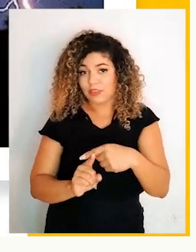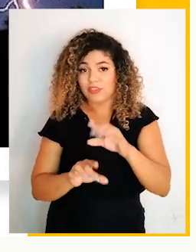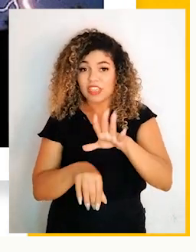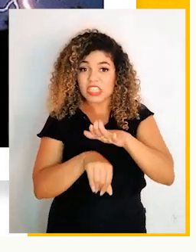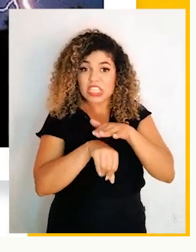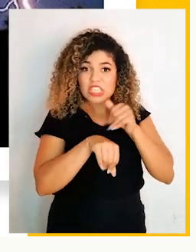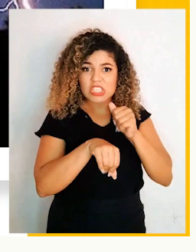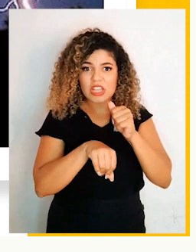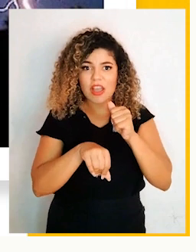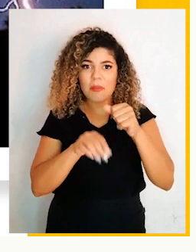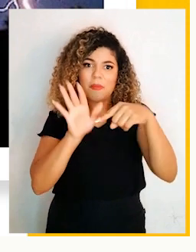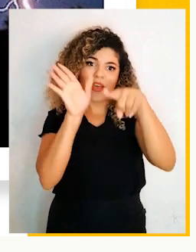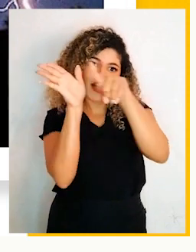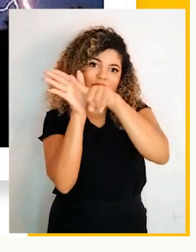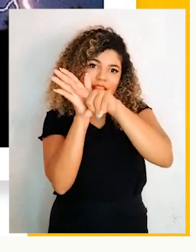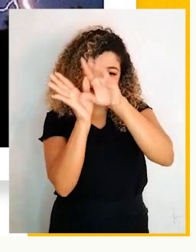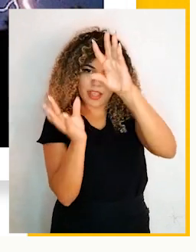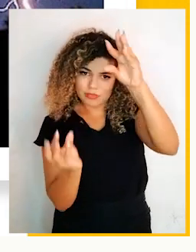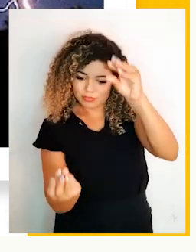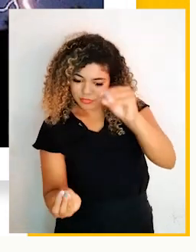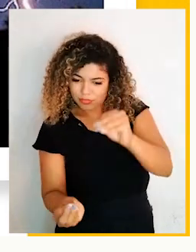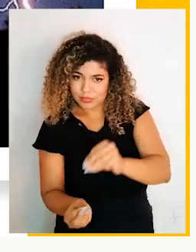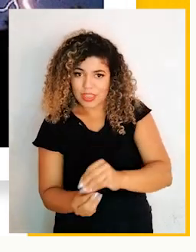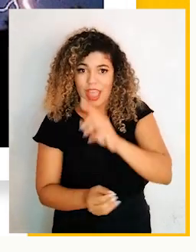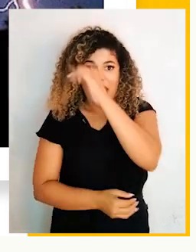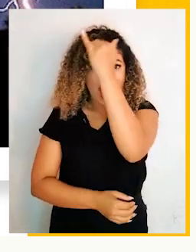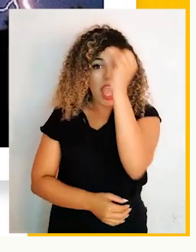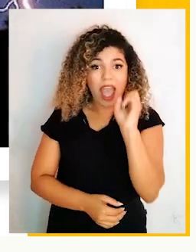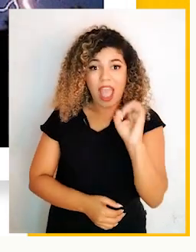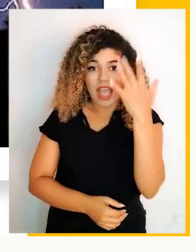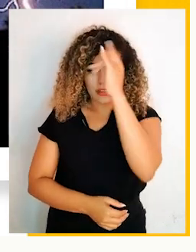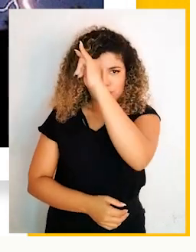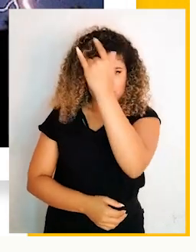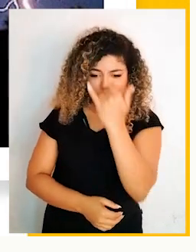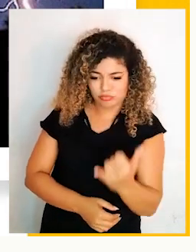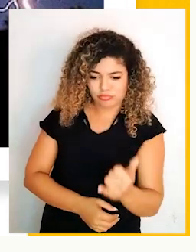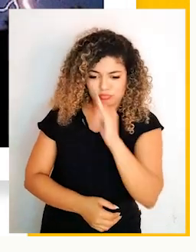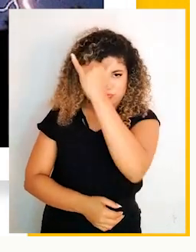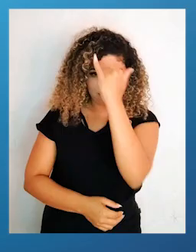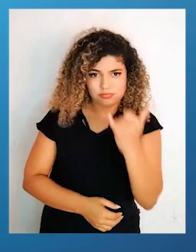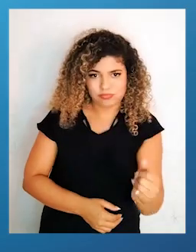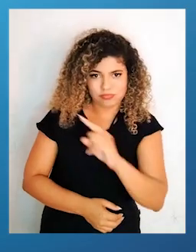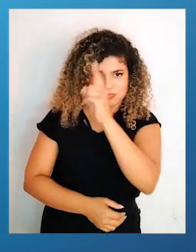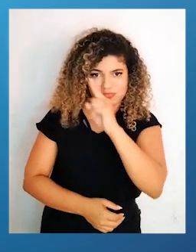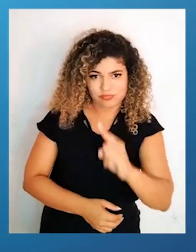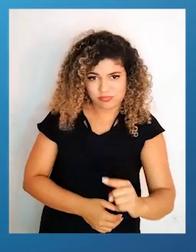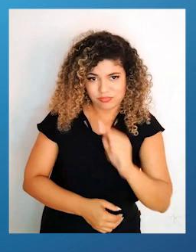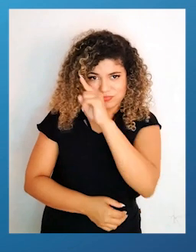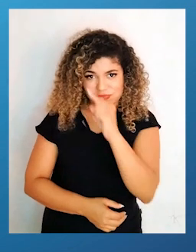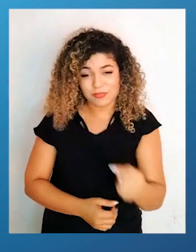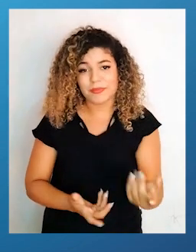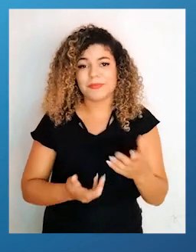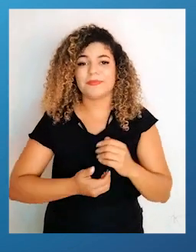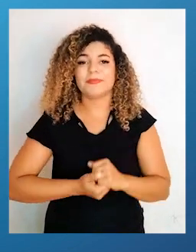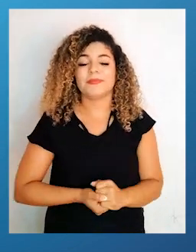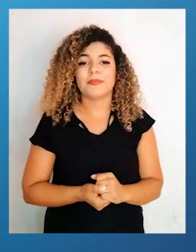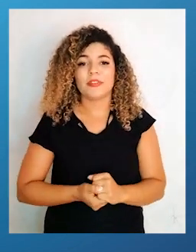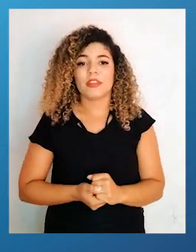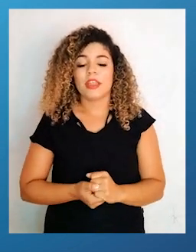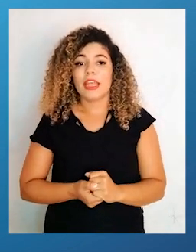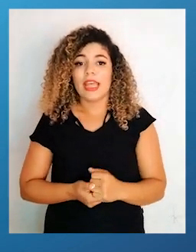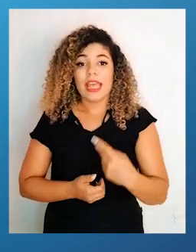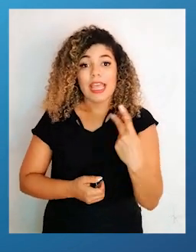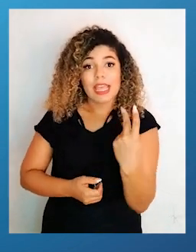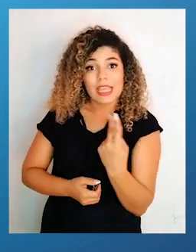negativa. E aqui nós temos, portanto, a descarga elétrica devido a essa diferença da eletrização. A atração entre as